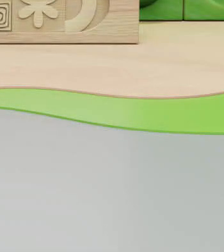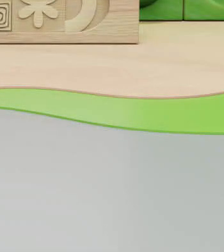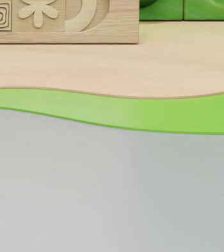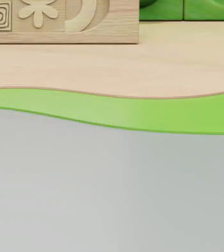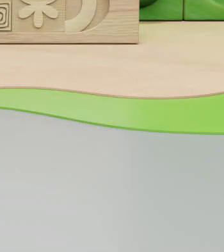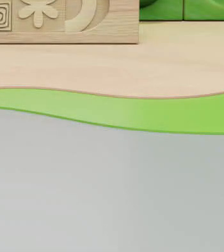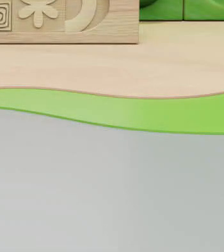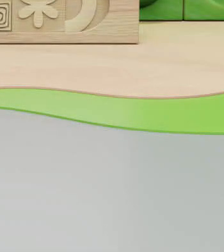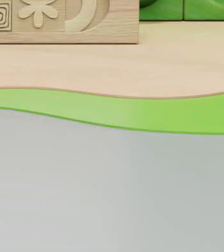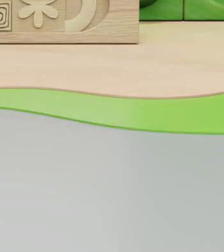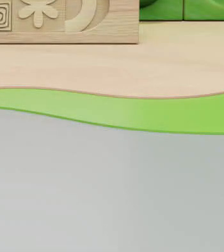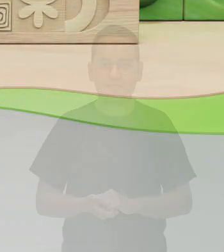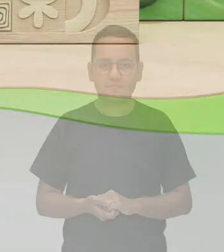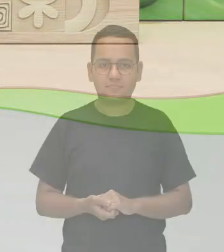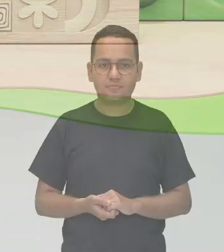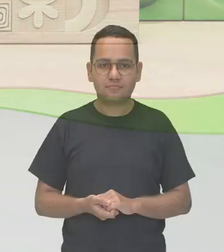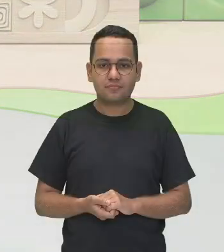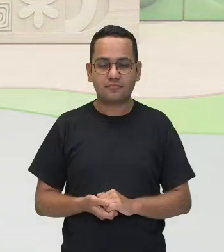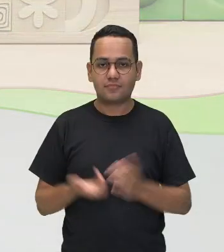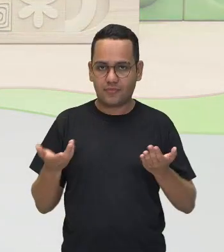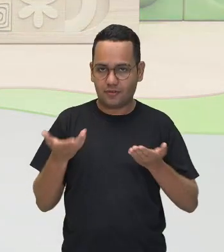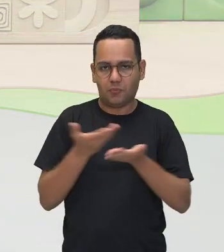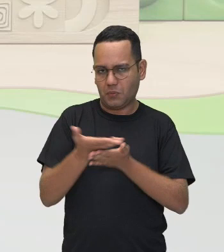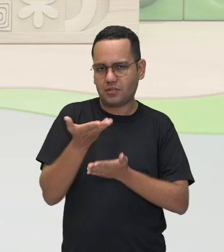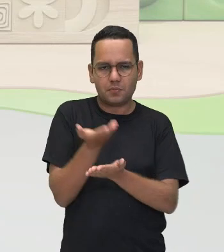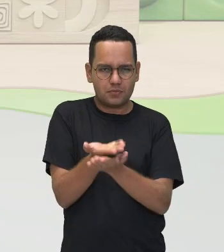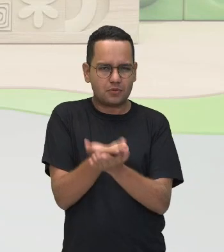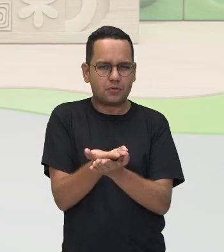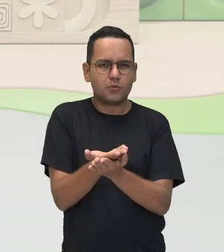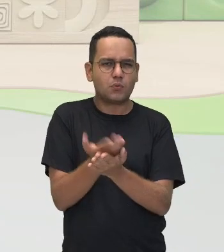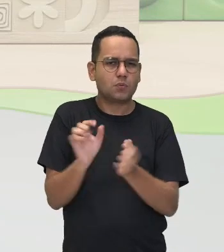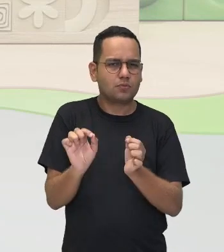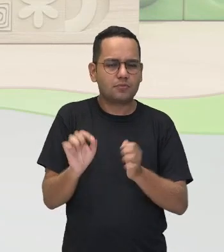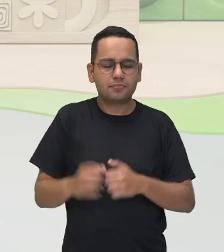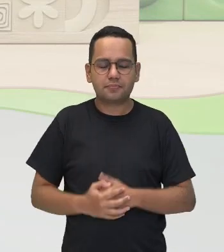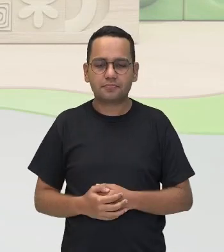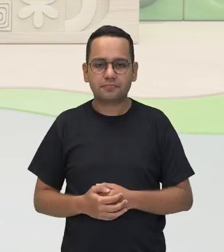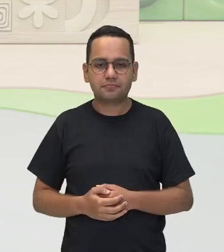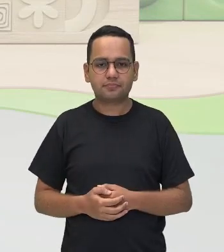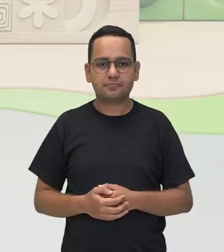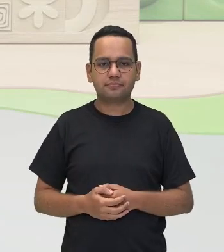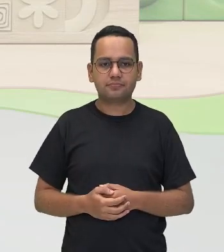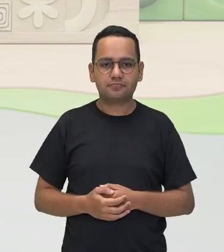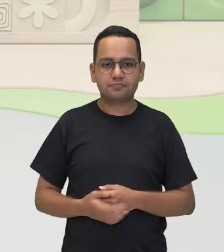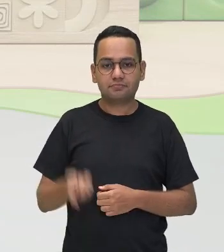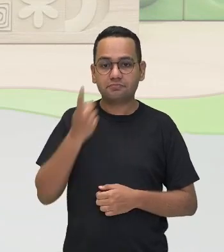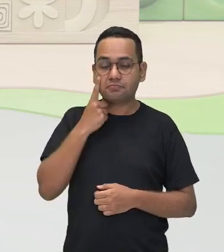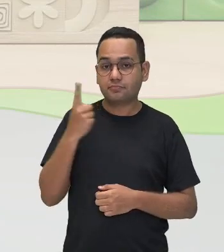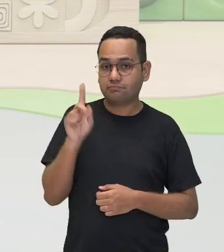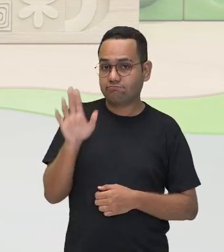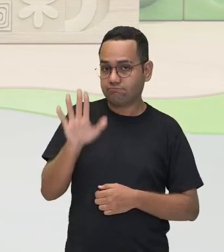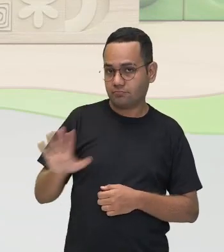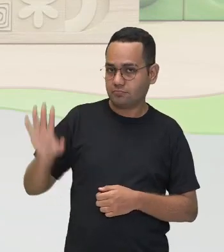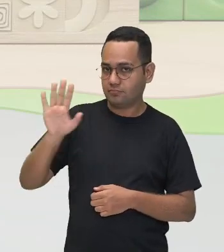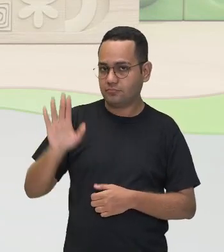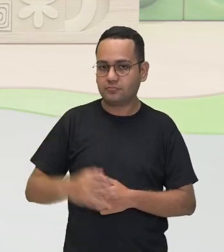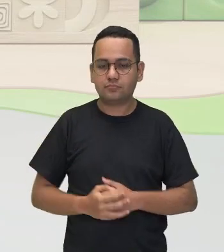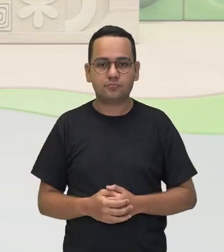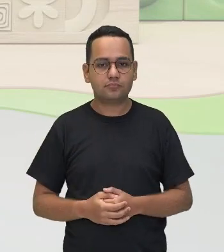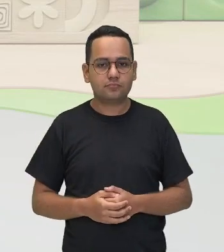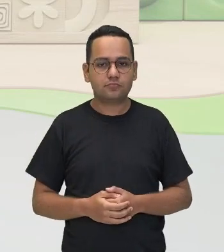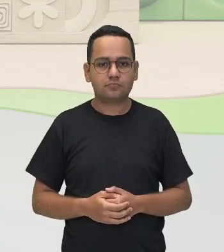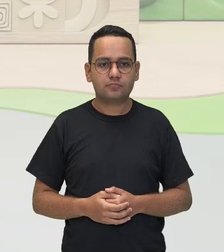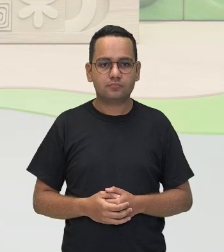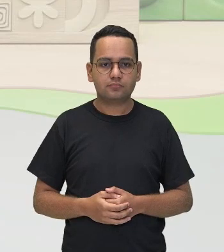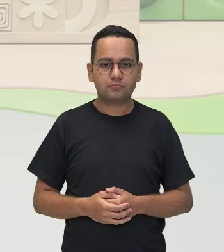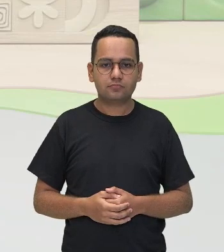Olá, voltamos aí para a nossa aula, né? E vamos ver o que temos aí nessa nossa imagem, o que